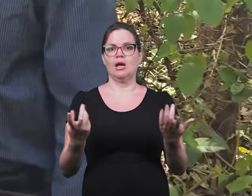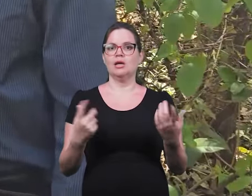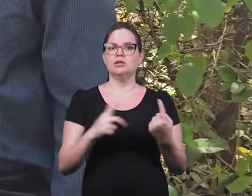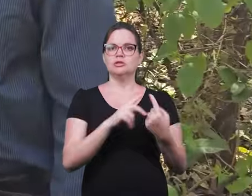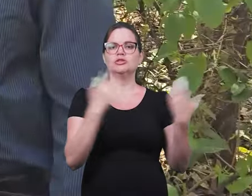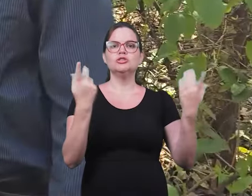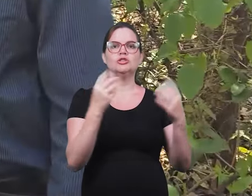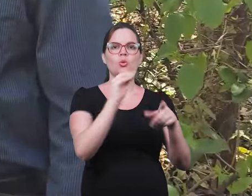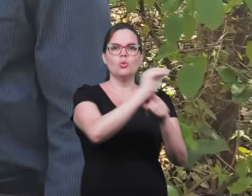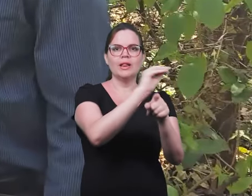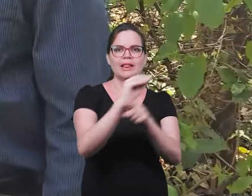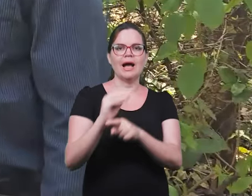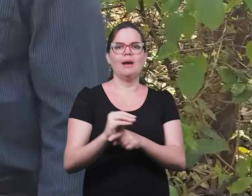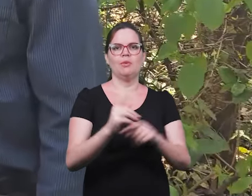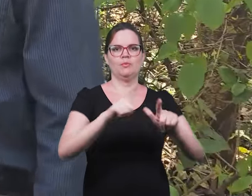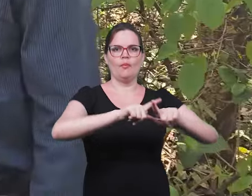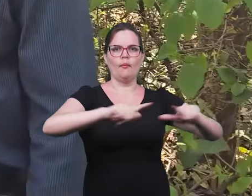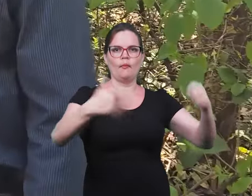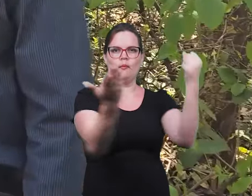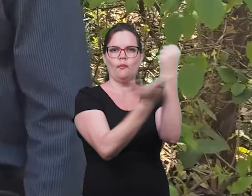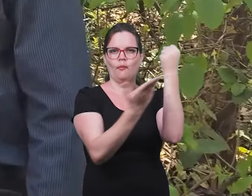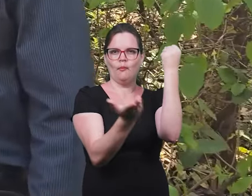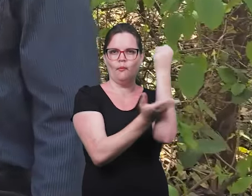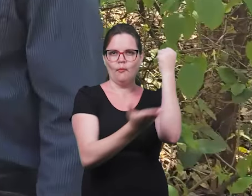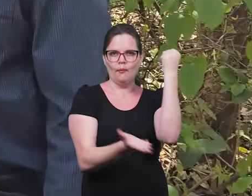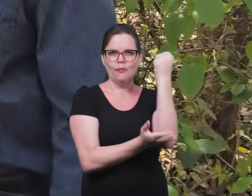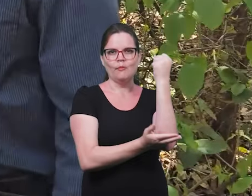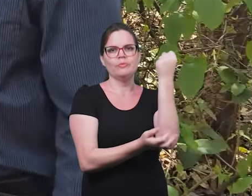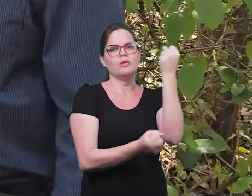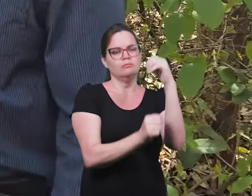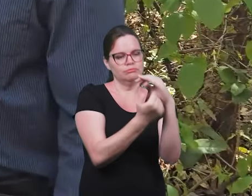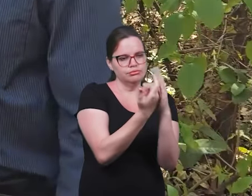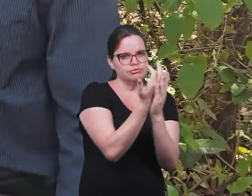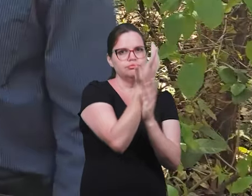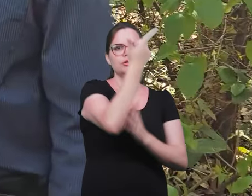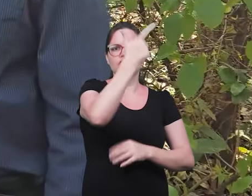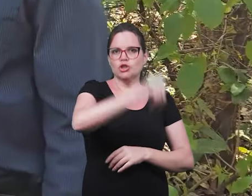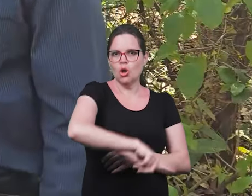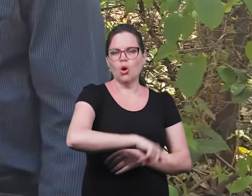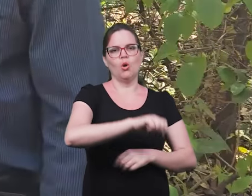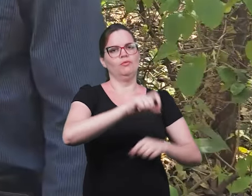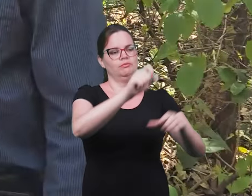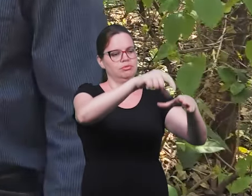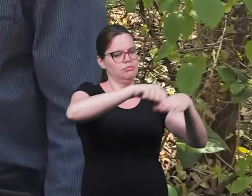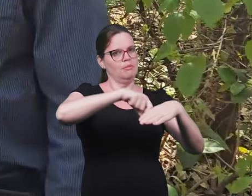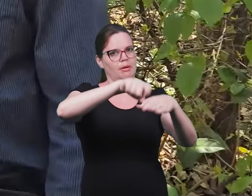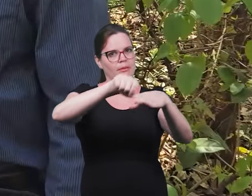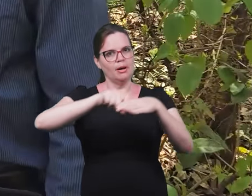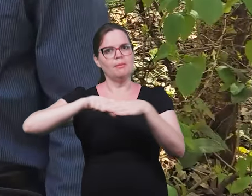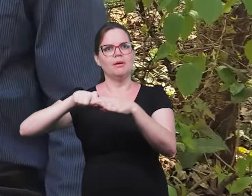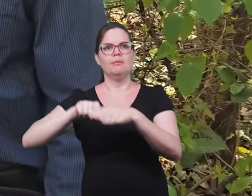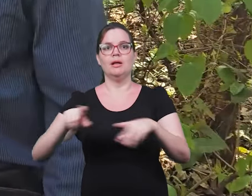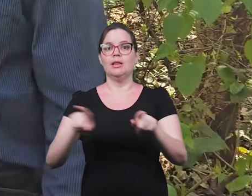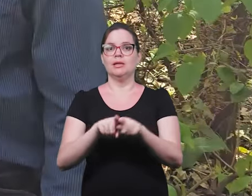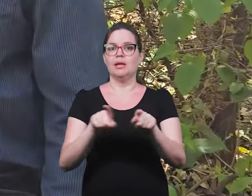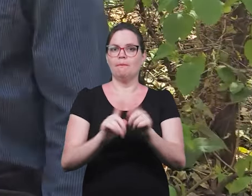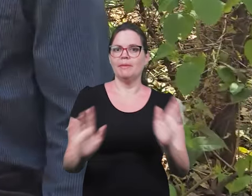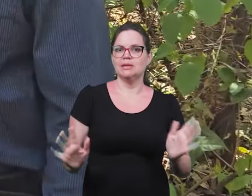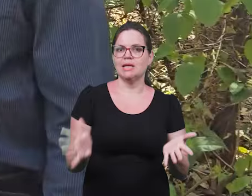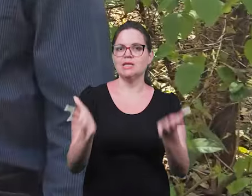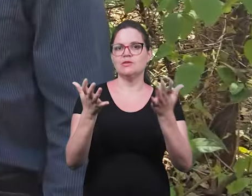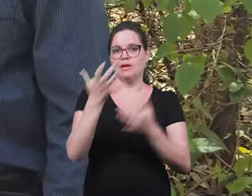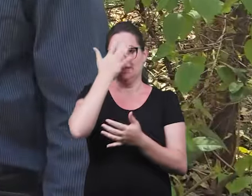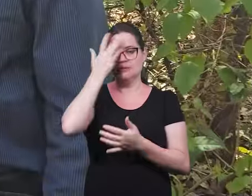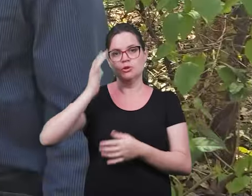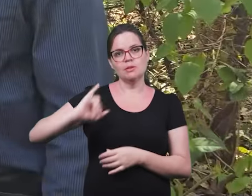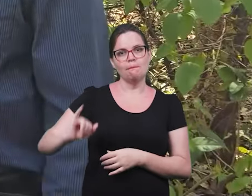de restaurar áreas degradadas com essas espécies alimentícias nativas e incentivar que as pessoas aproveitem